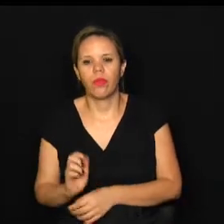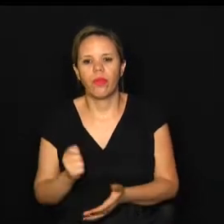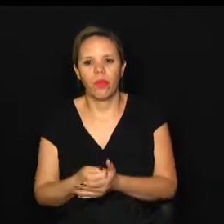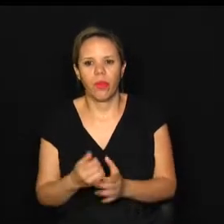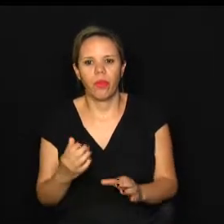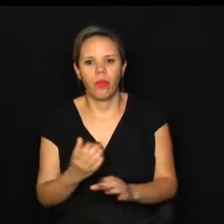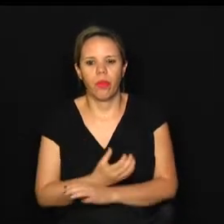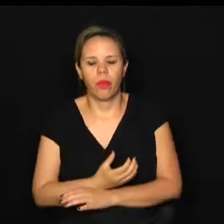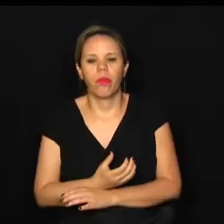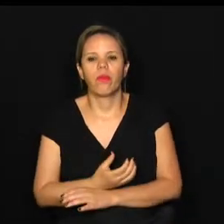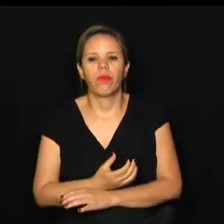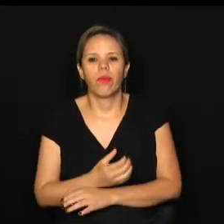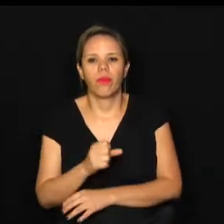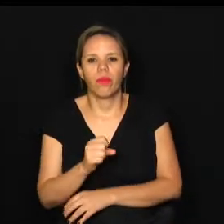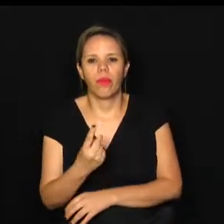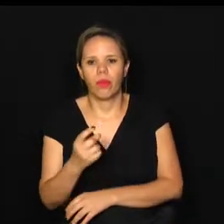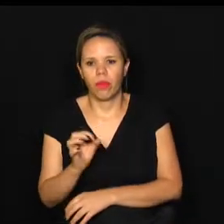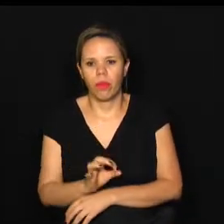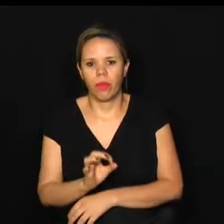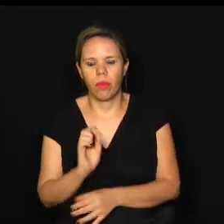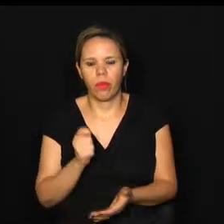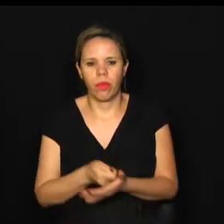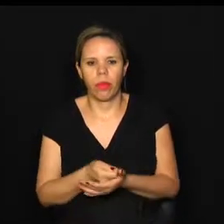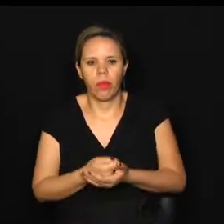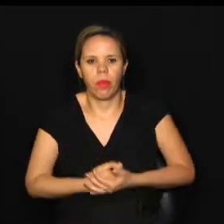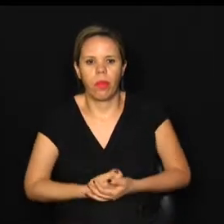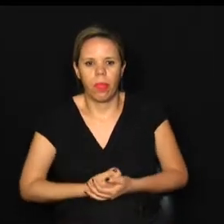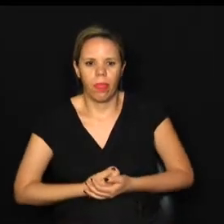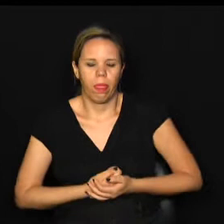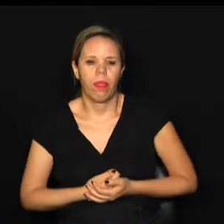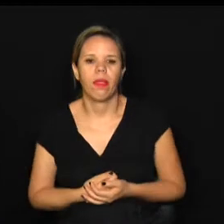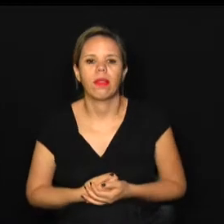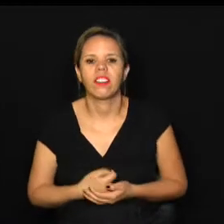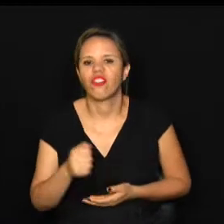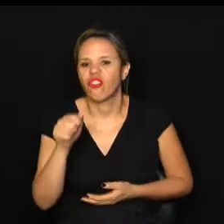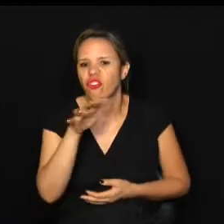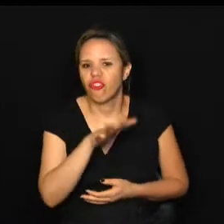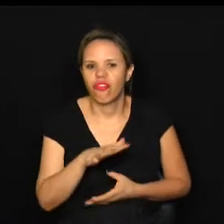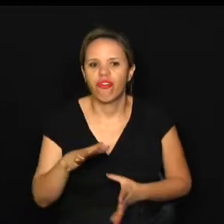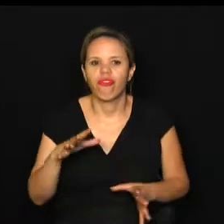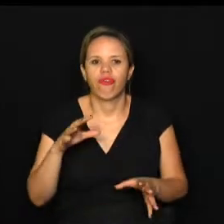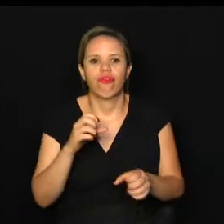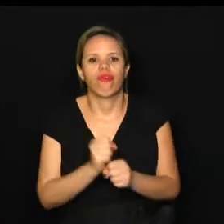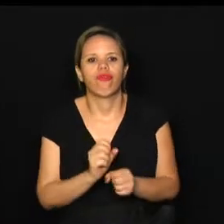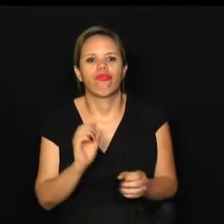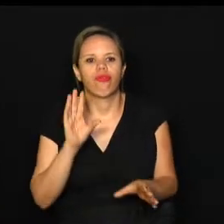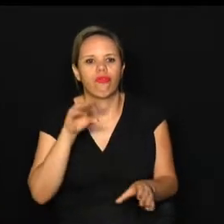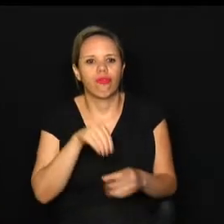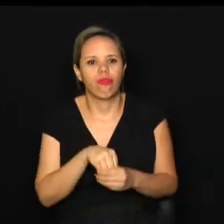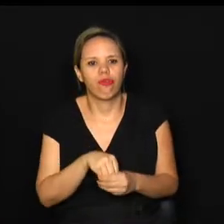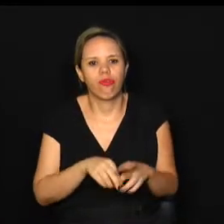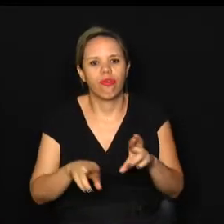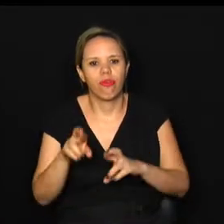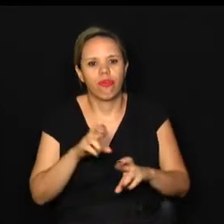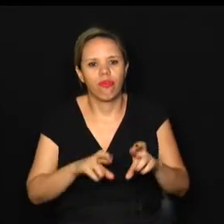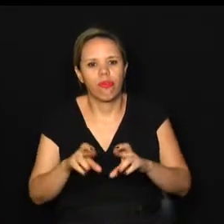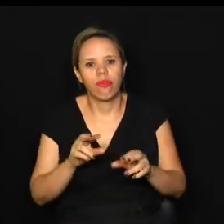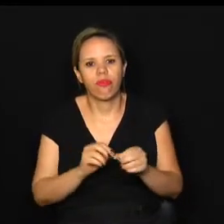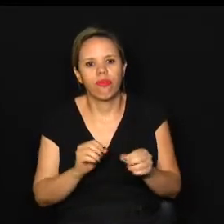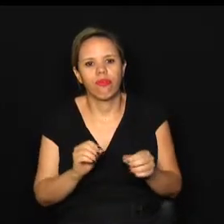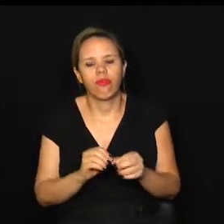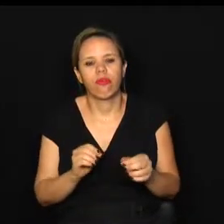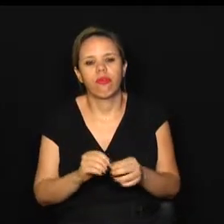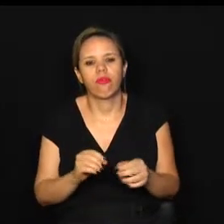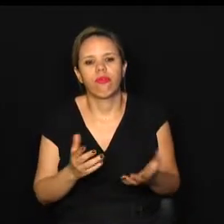e do liquidado, 81% foi pago. As despesas de capital previstas no orçamento são de 466 milhões e